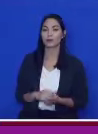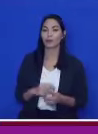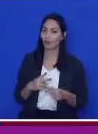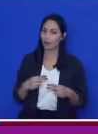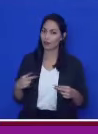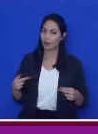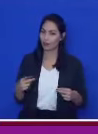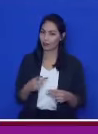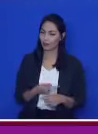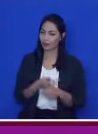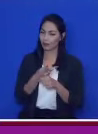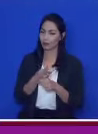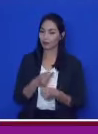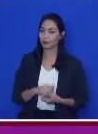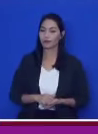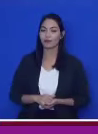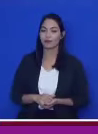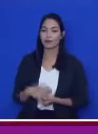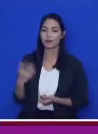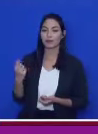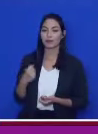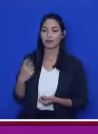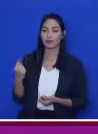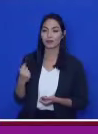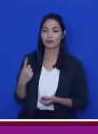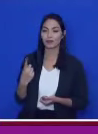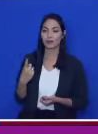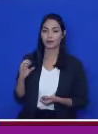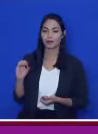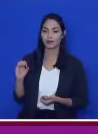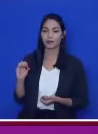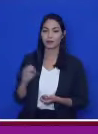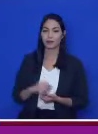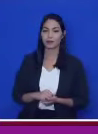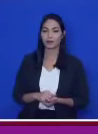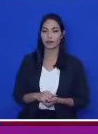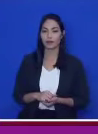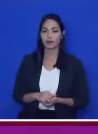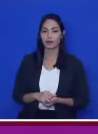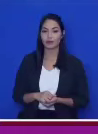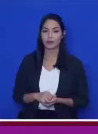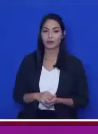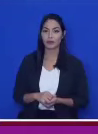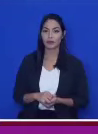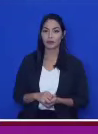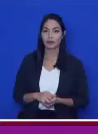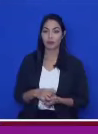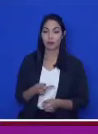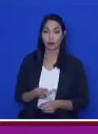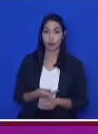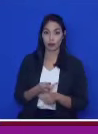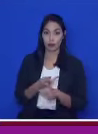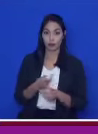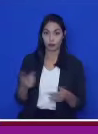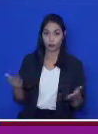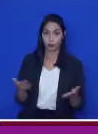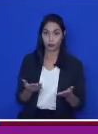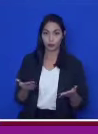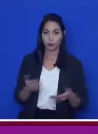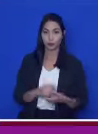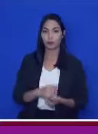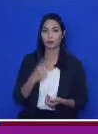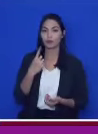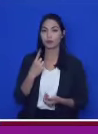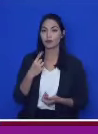tem muitas chances. Bola branca número 10. Branca 10. O prêmio estimado hoje na Loto Fácil